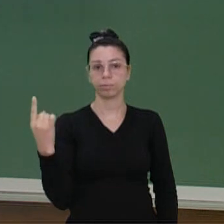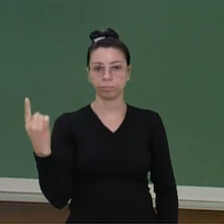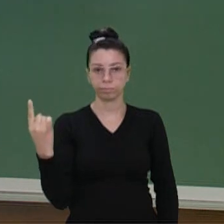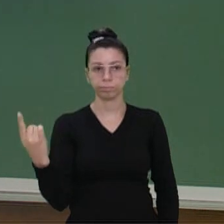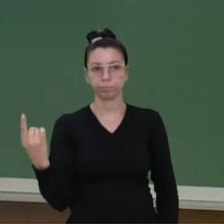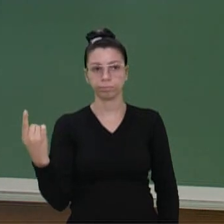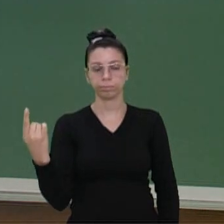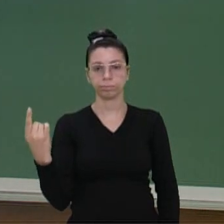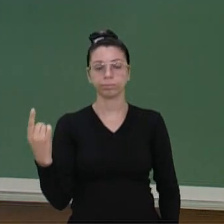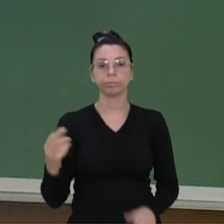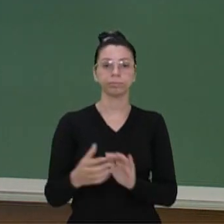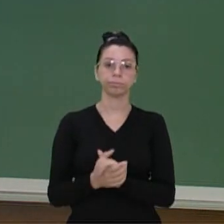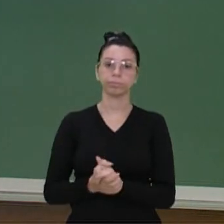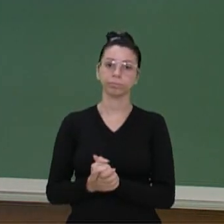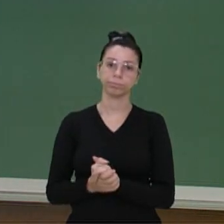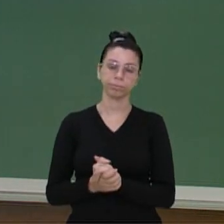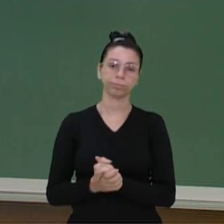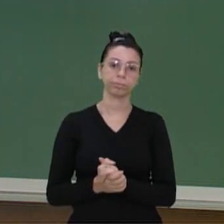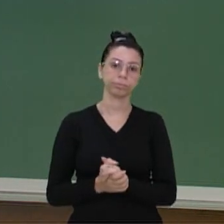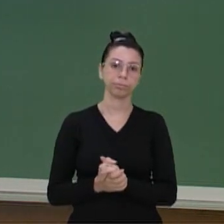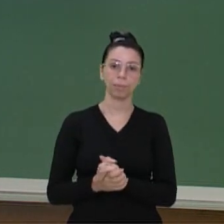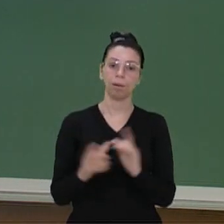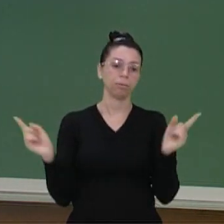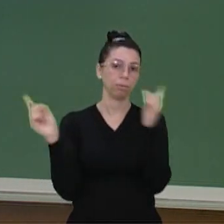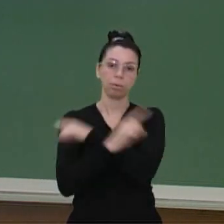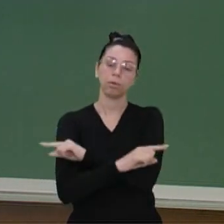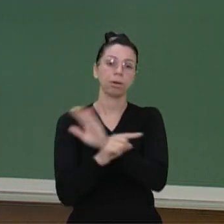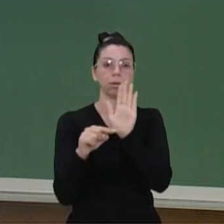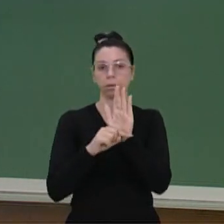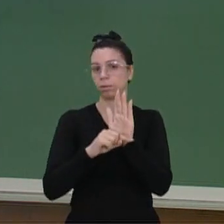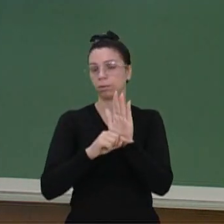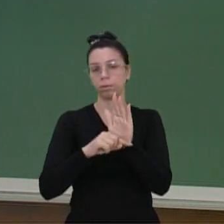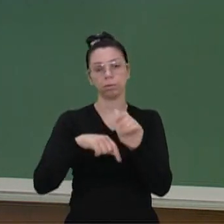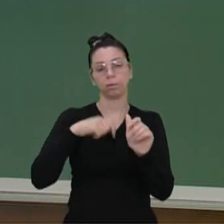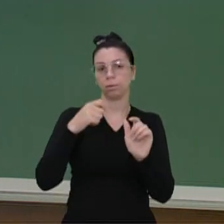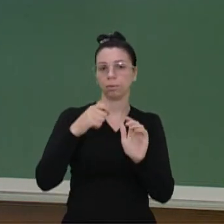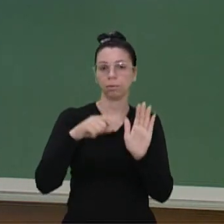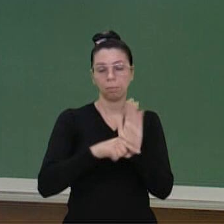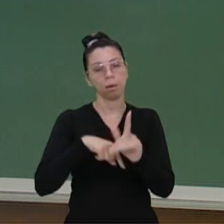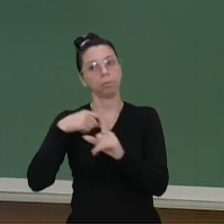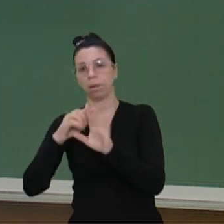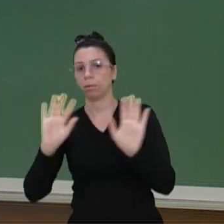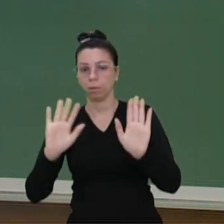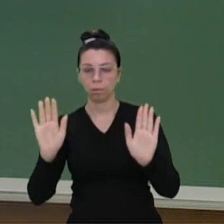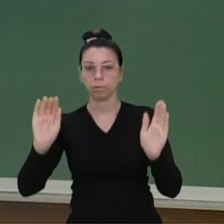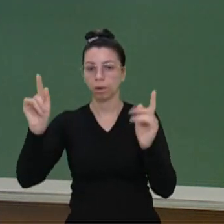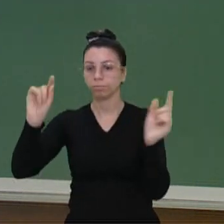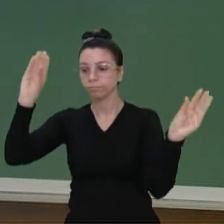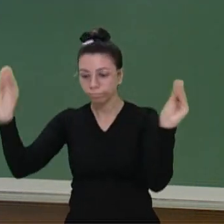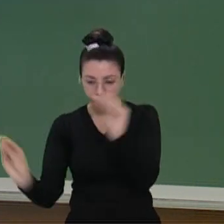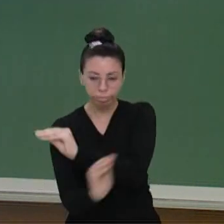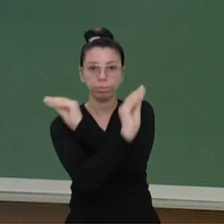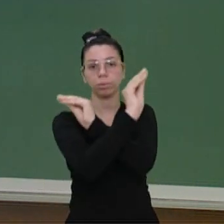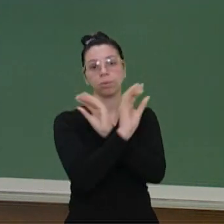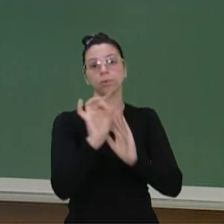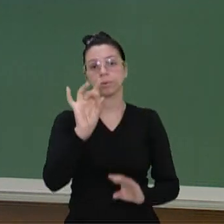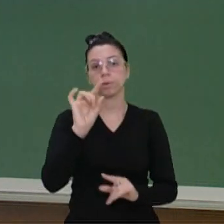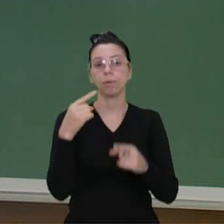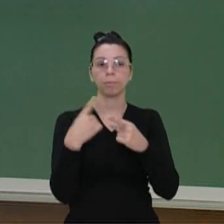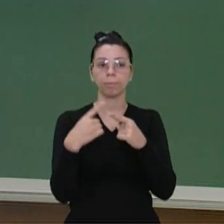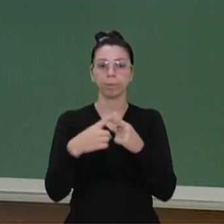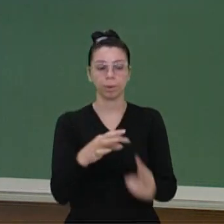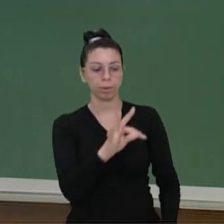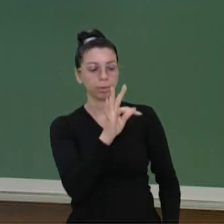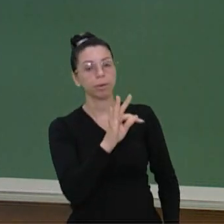tá? Então, não tem nada de trocar sinal nesse momento. A gente só espelhou a igualdade para deixar o t aqui do lado esquerdo que